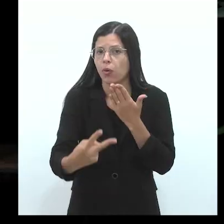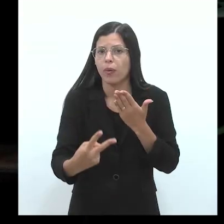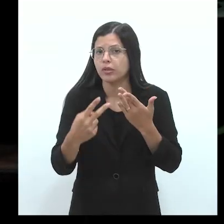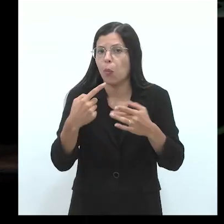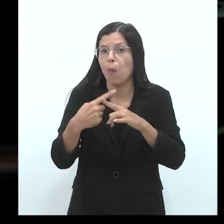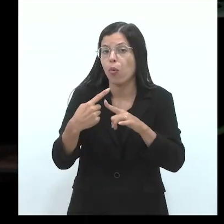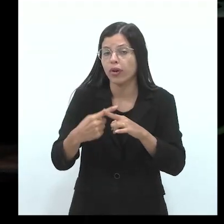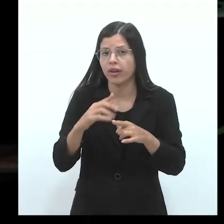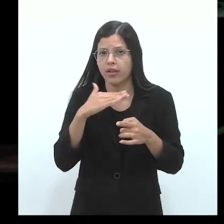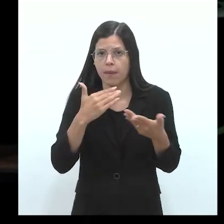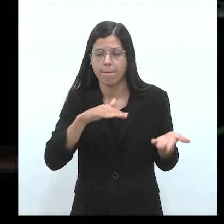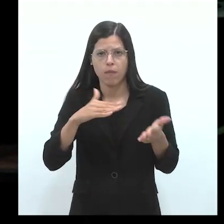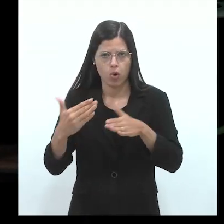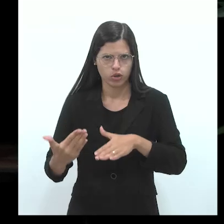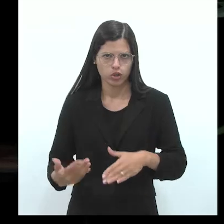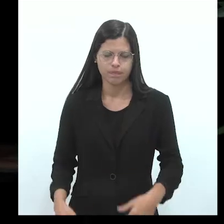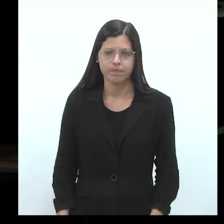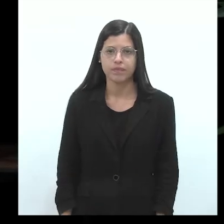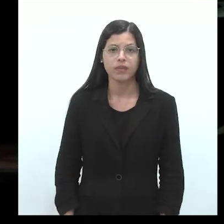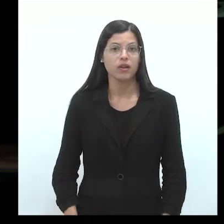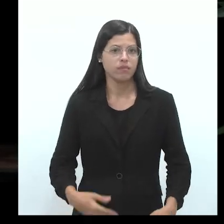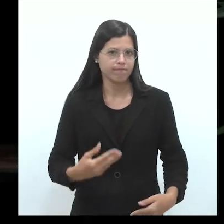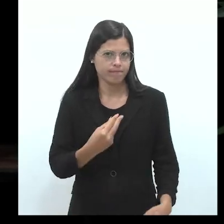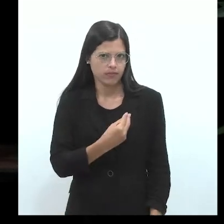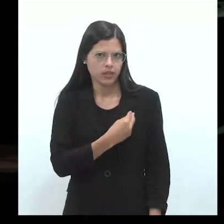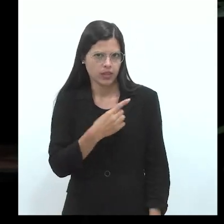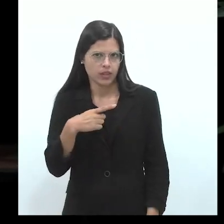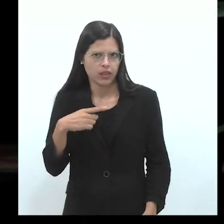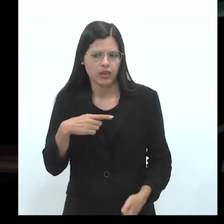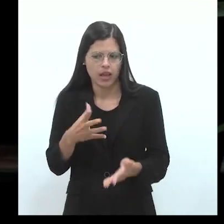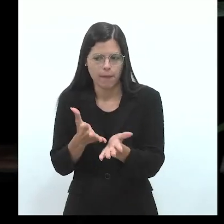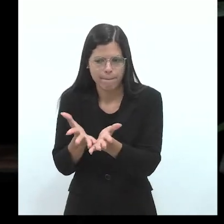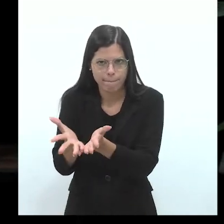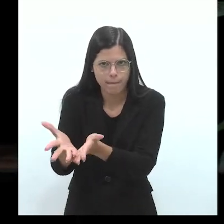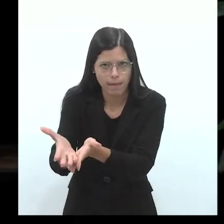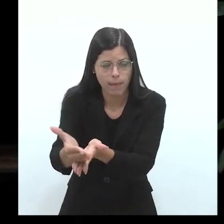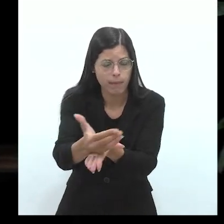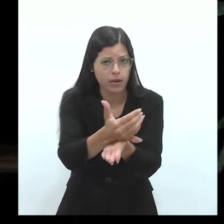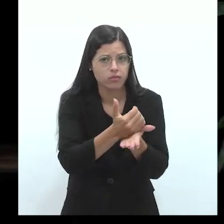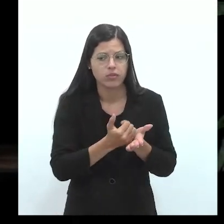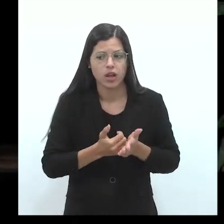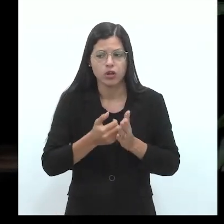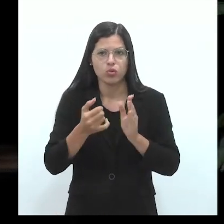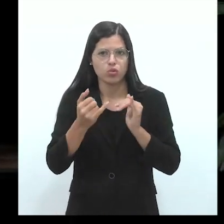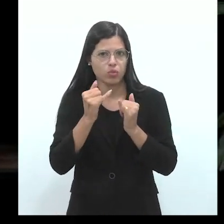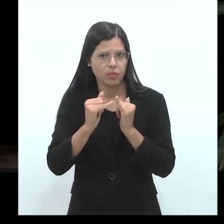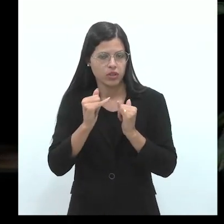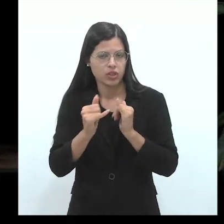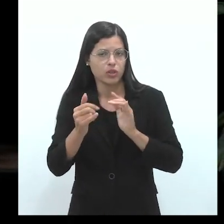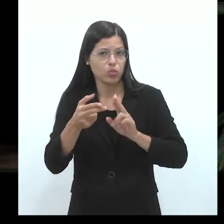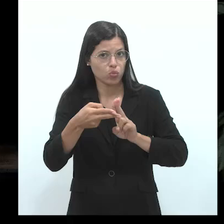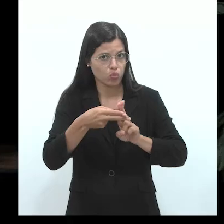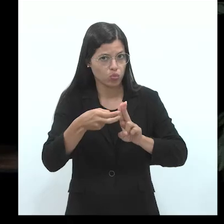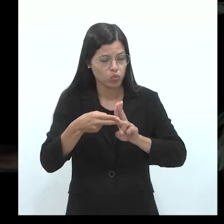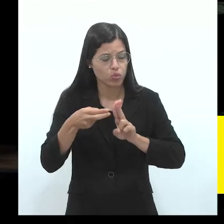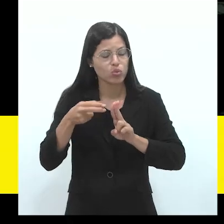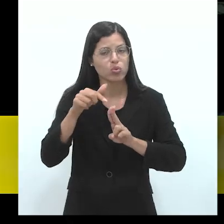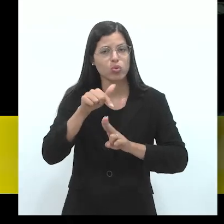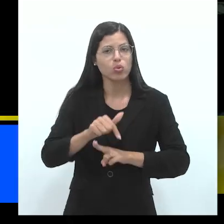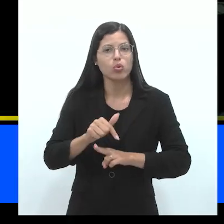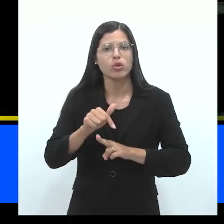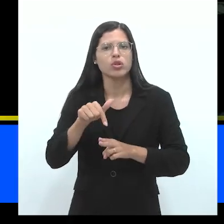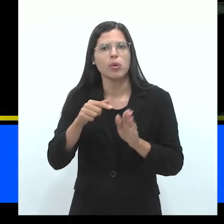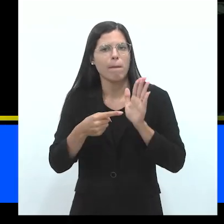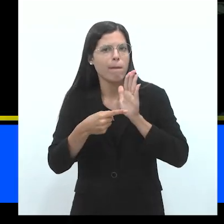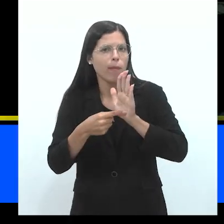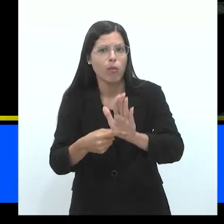Existem bancos de dados disponíveis no país do Sistema Único de Saúde que fazem um levantamento sobre a